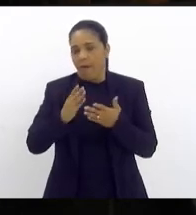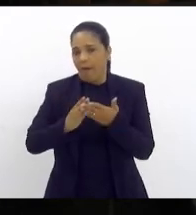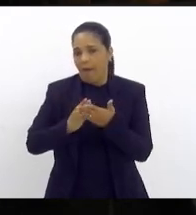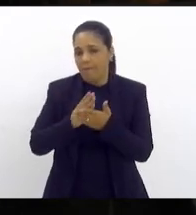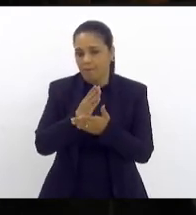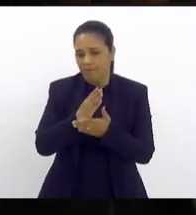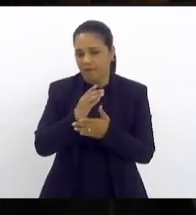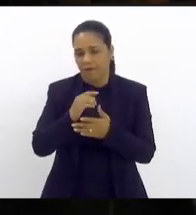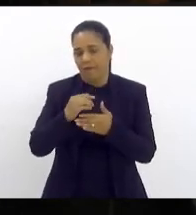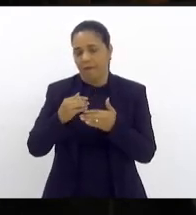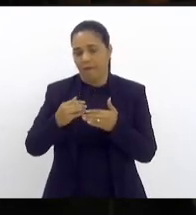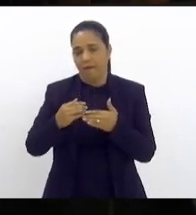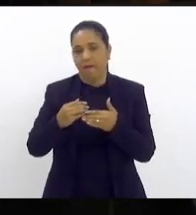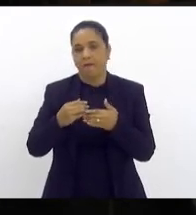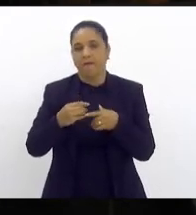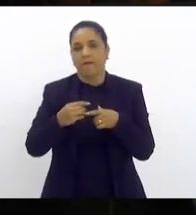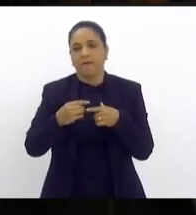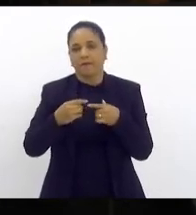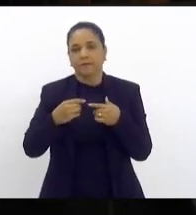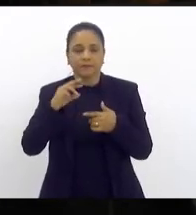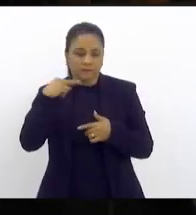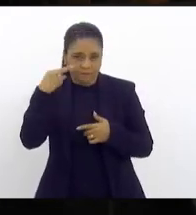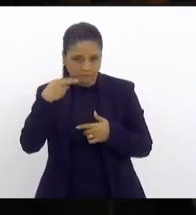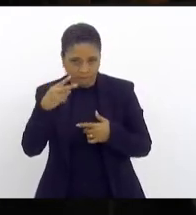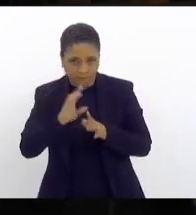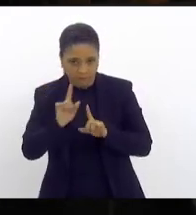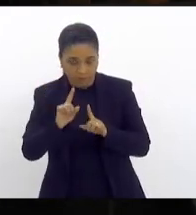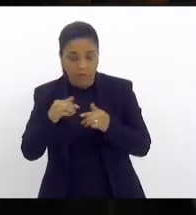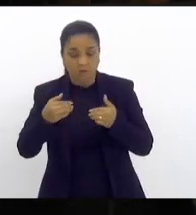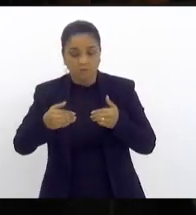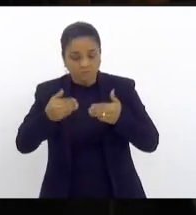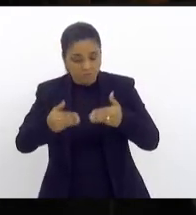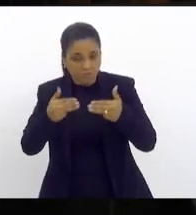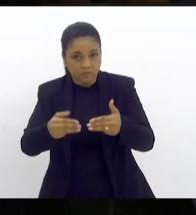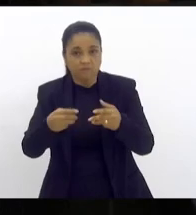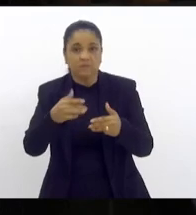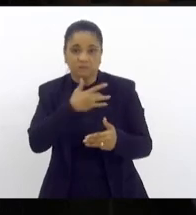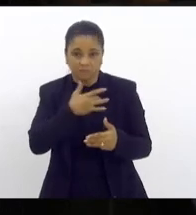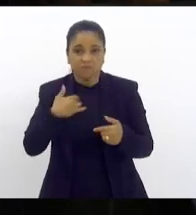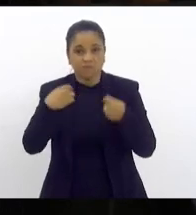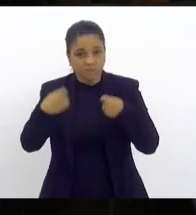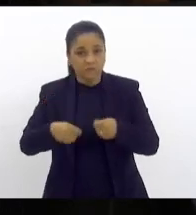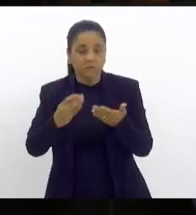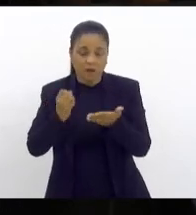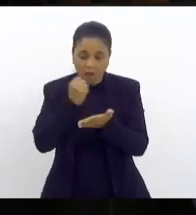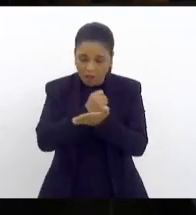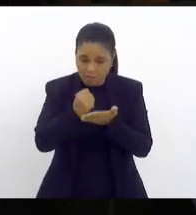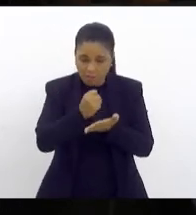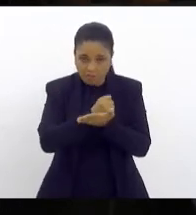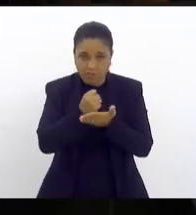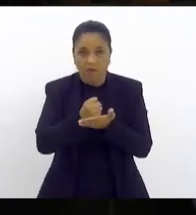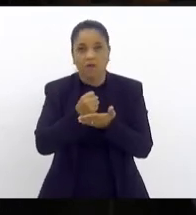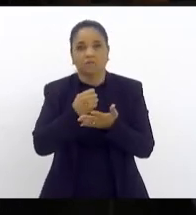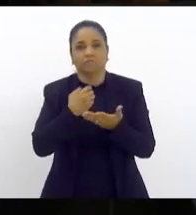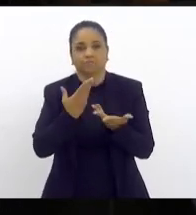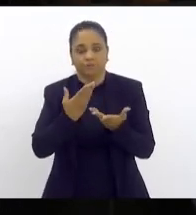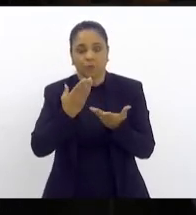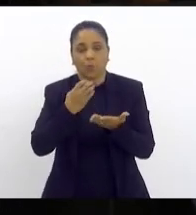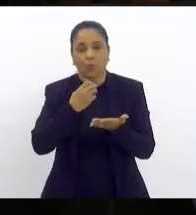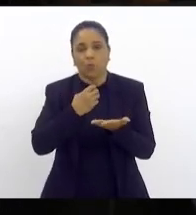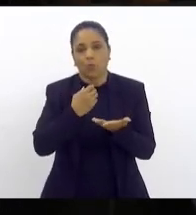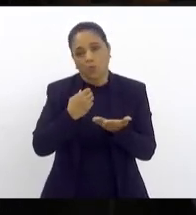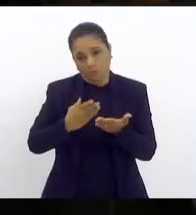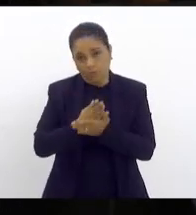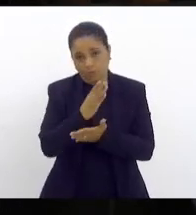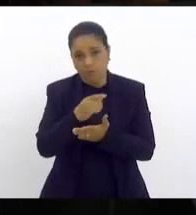saúde acelere a contratação e a execução de outros processos seletivos é fundamental a normalização do